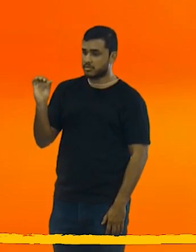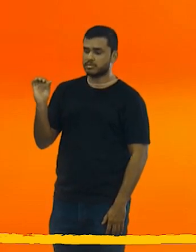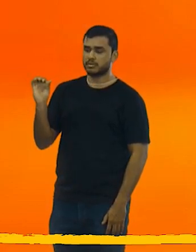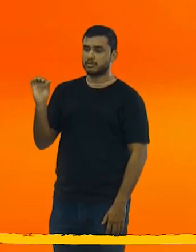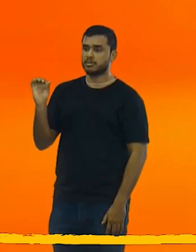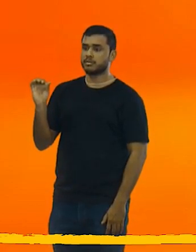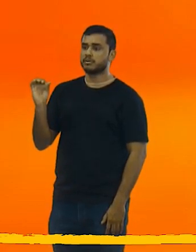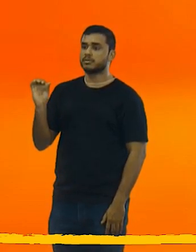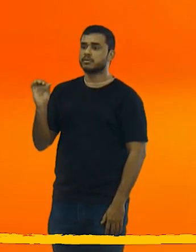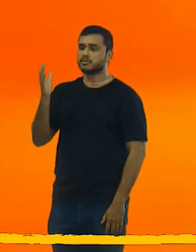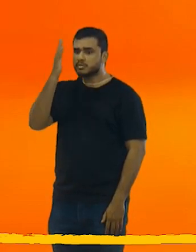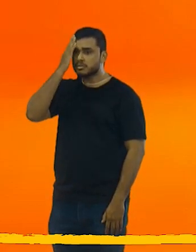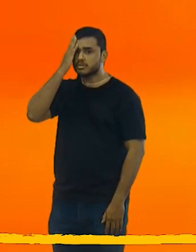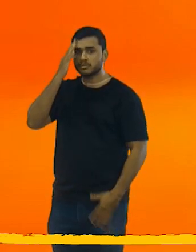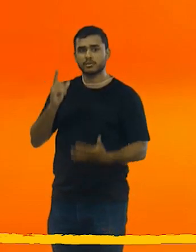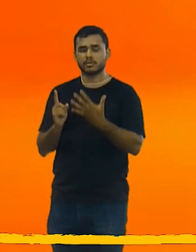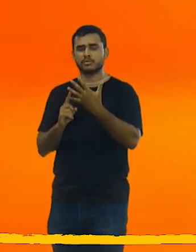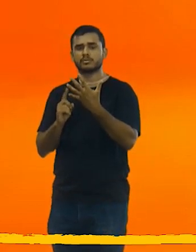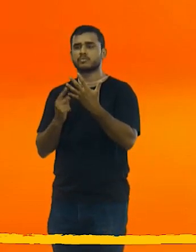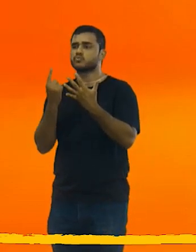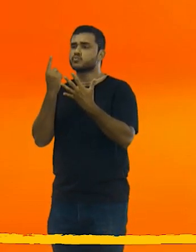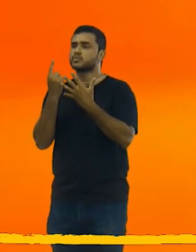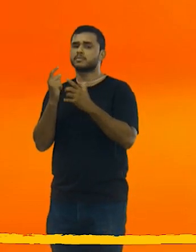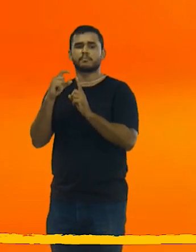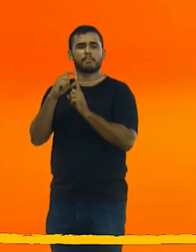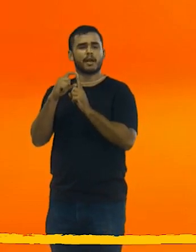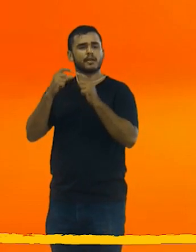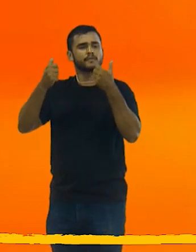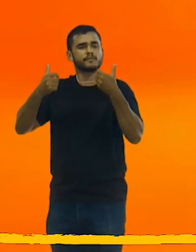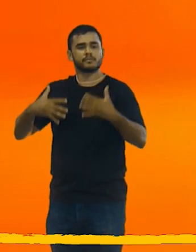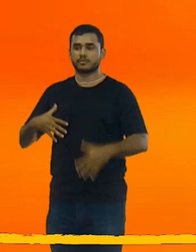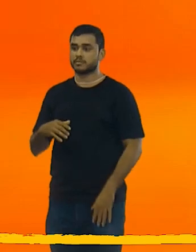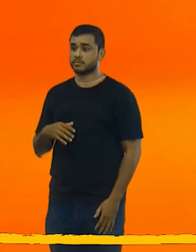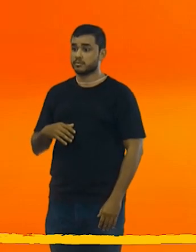1926. Me dá o surrealismo em uma palavra: